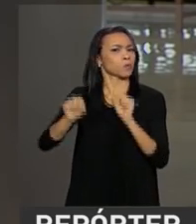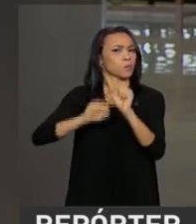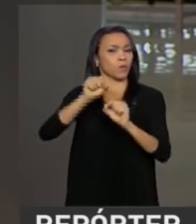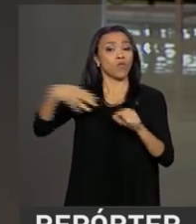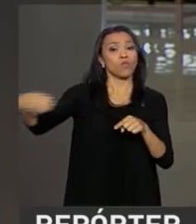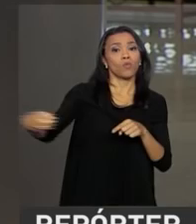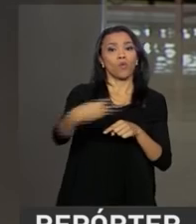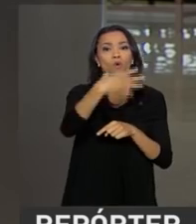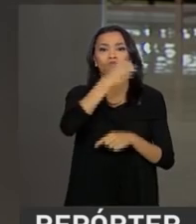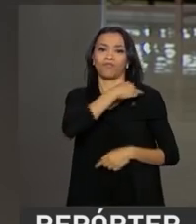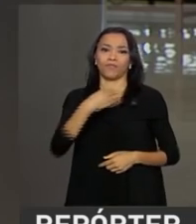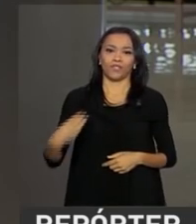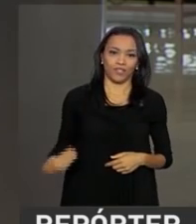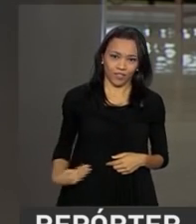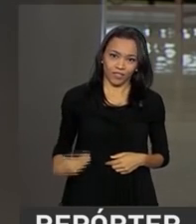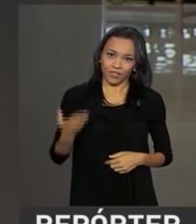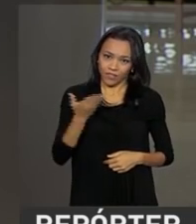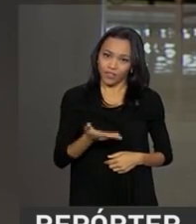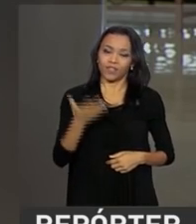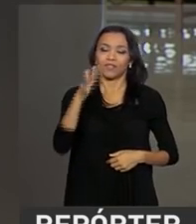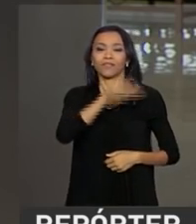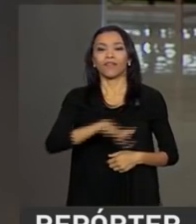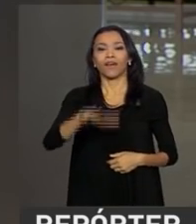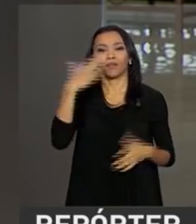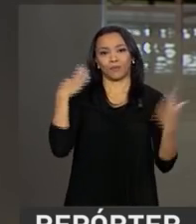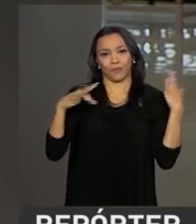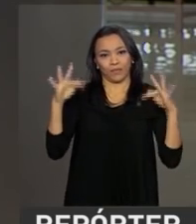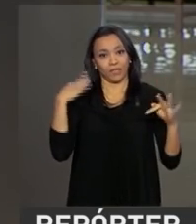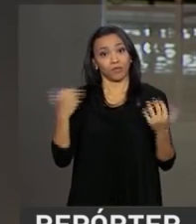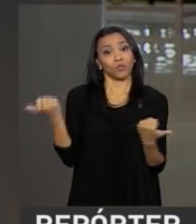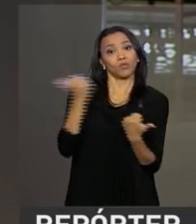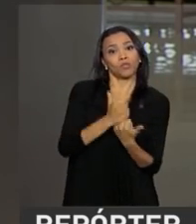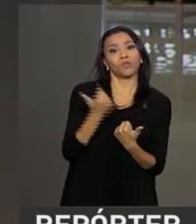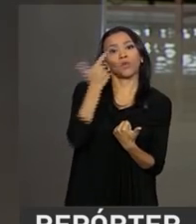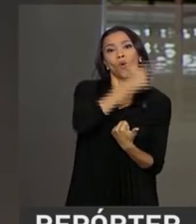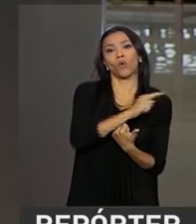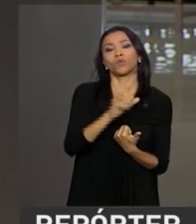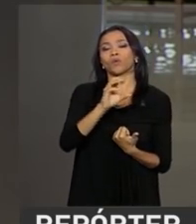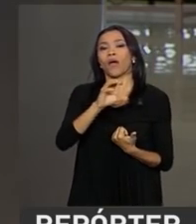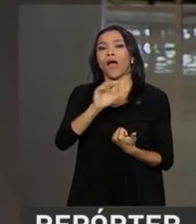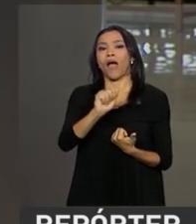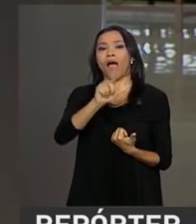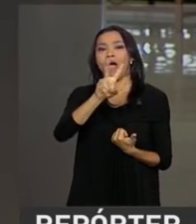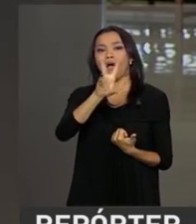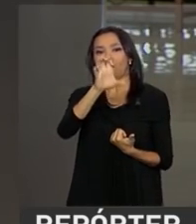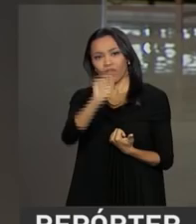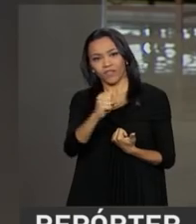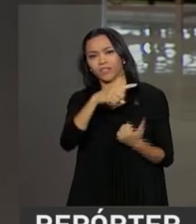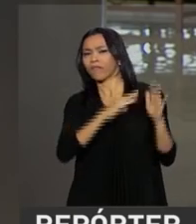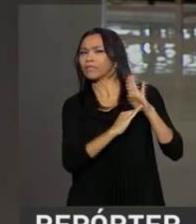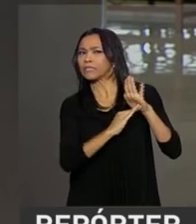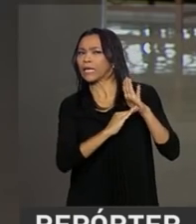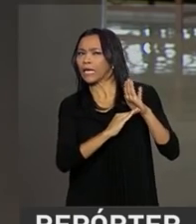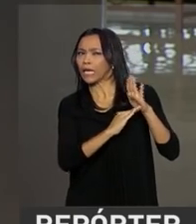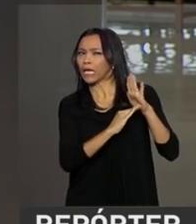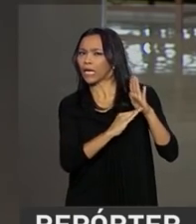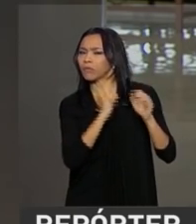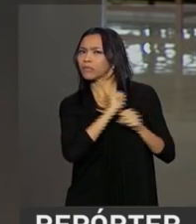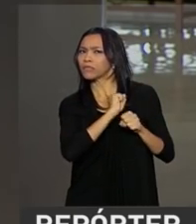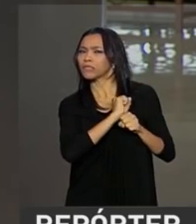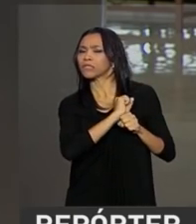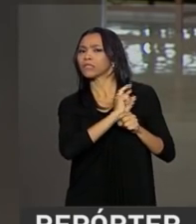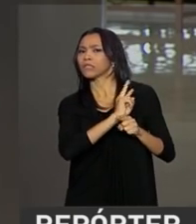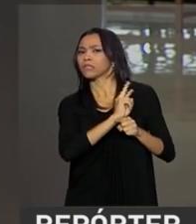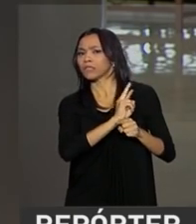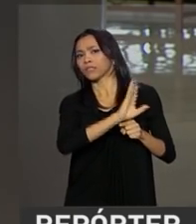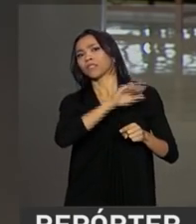de novo ministro de Estado do Turismo. Ele substitui Alberto Alves, que estava no cargo de forma interina desde junho